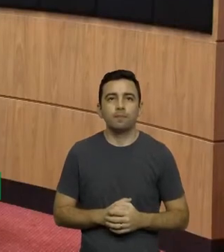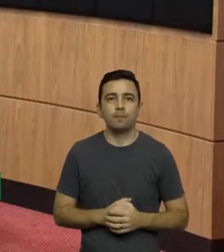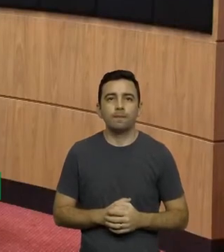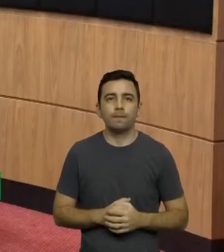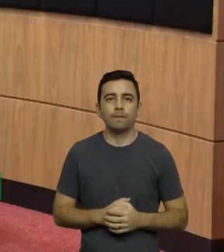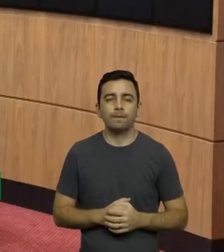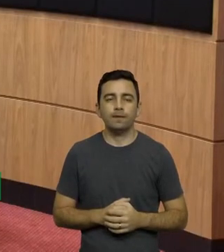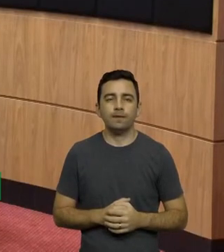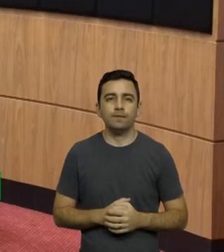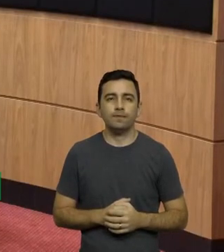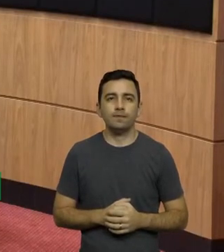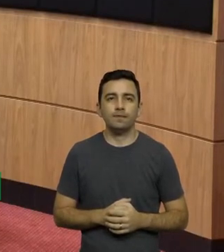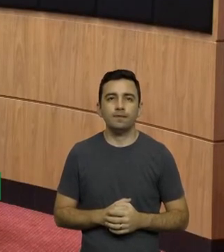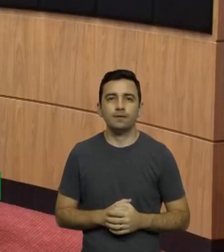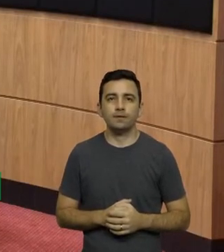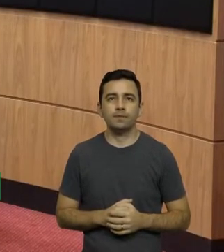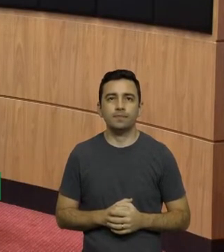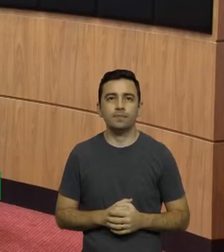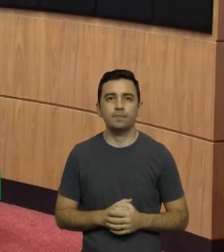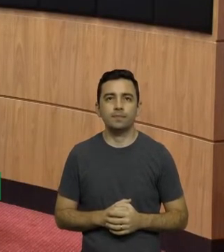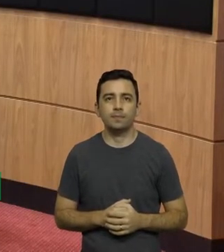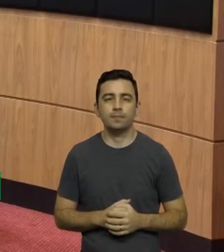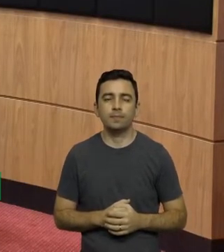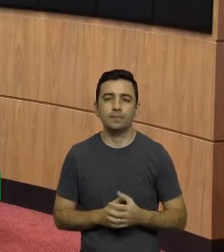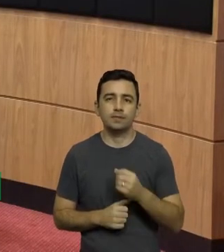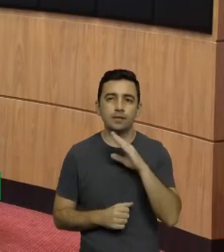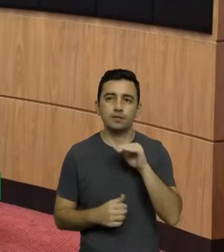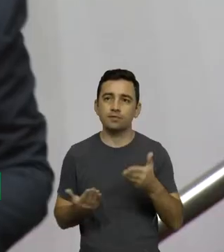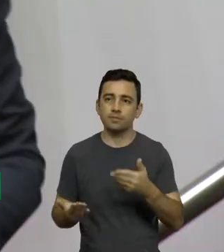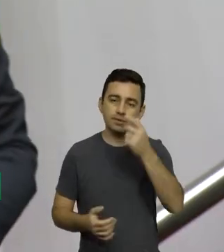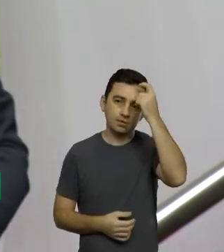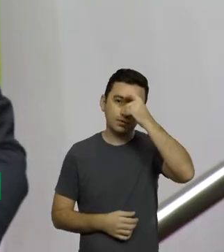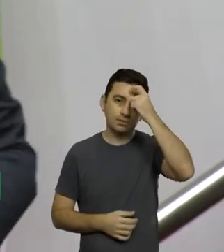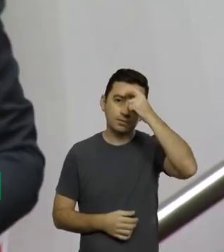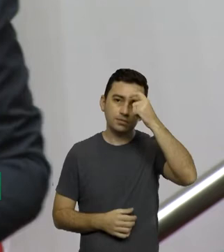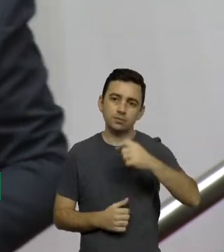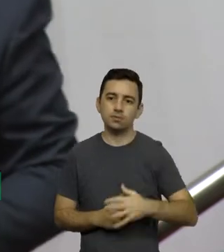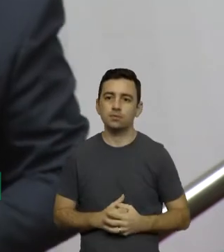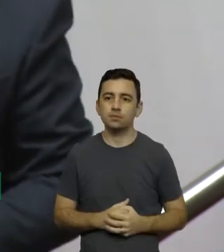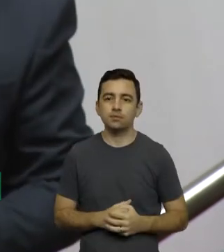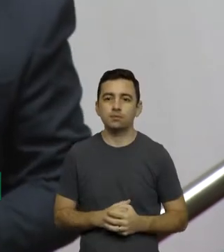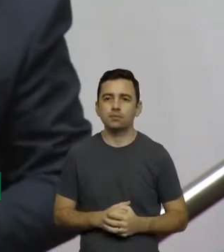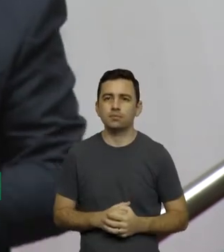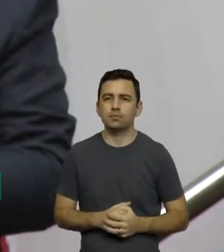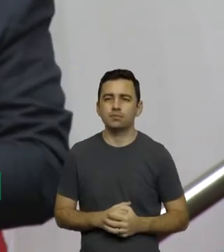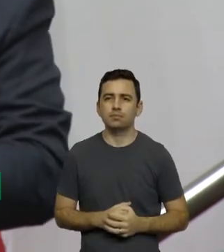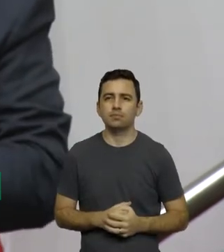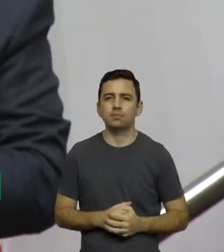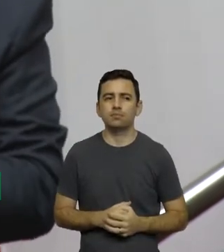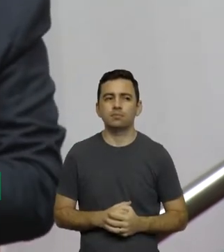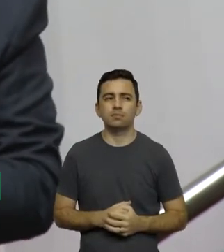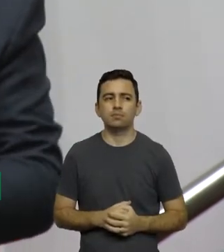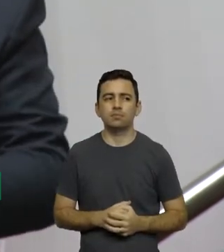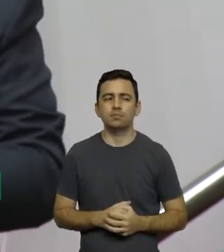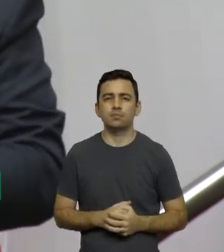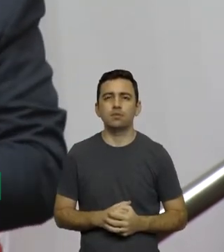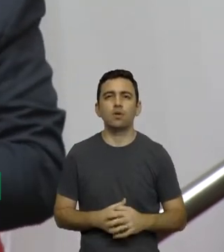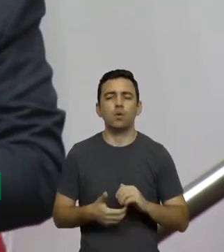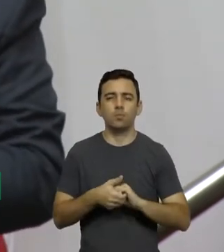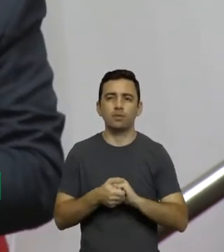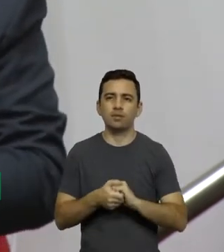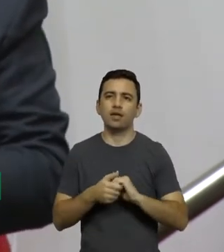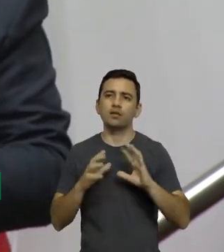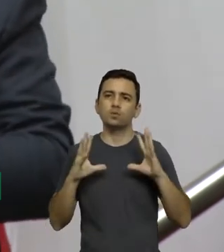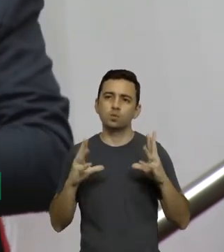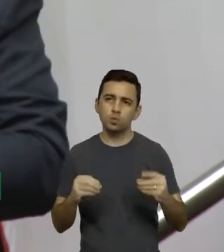Boa tarde, deputado Maurício, que ora conduz os trabalhos na mesa diretora. Cumprimentar meus colegas parlamentares,